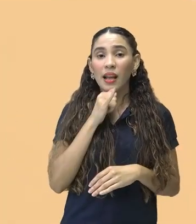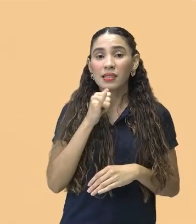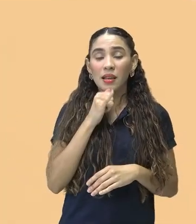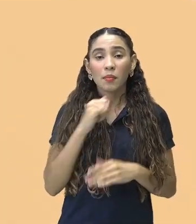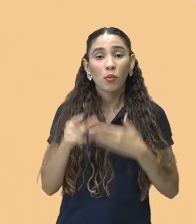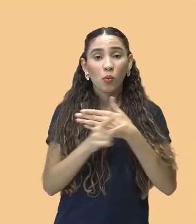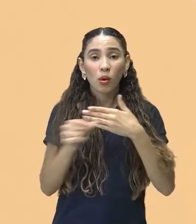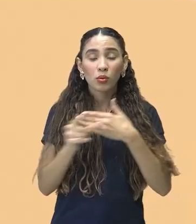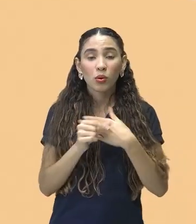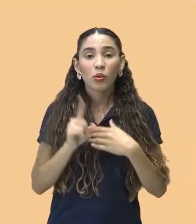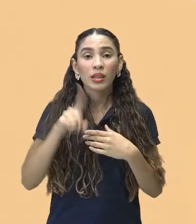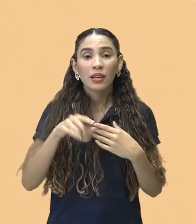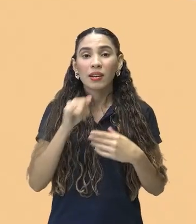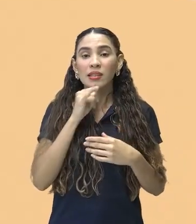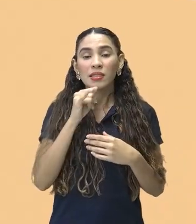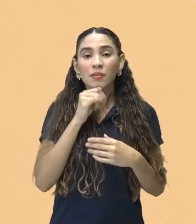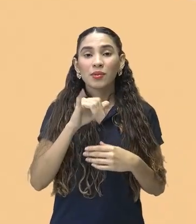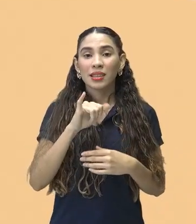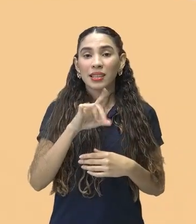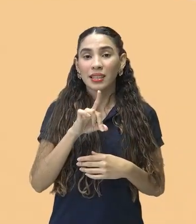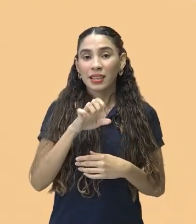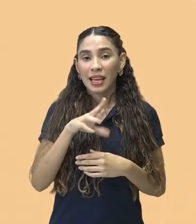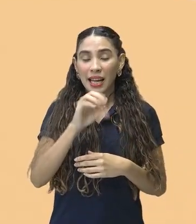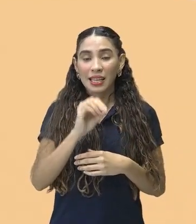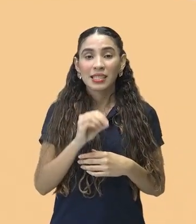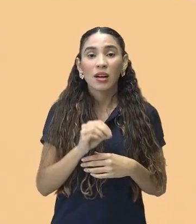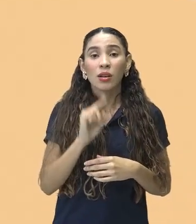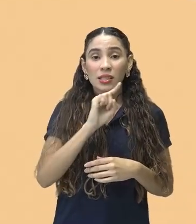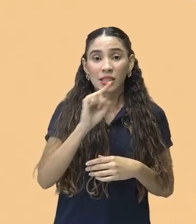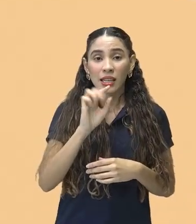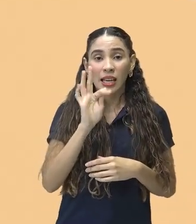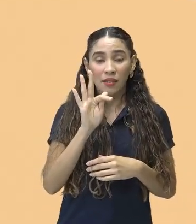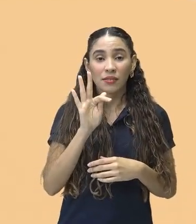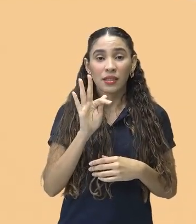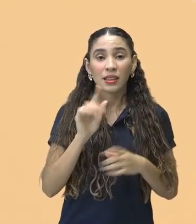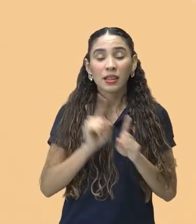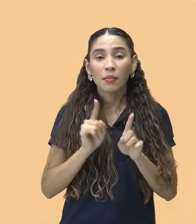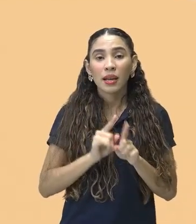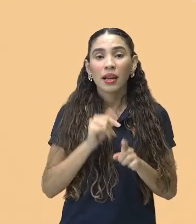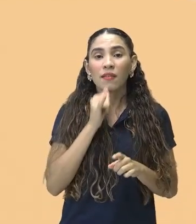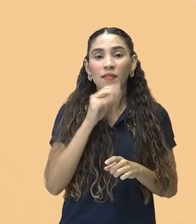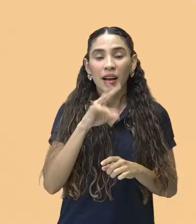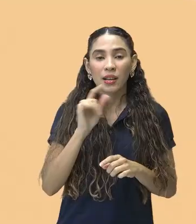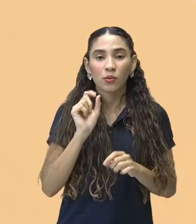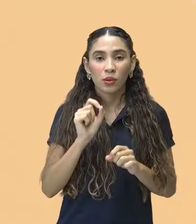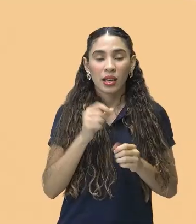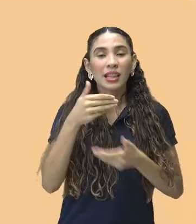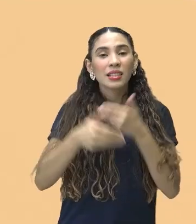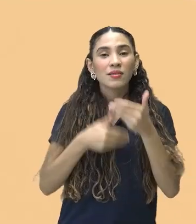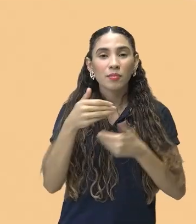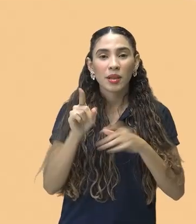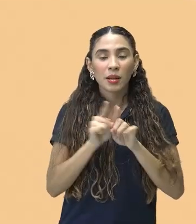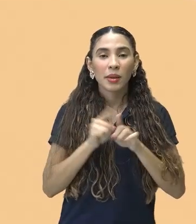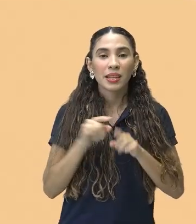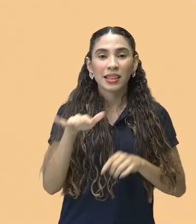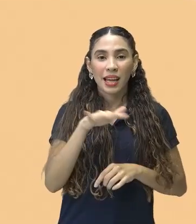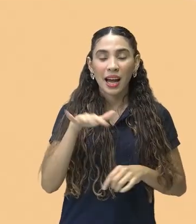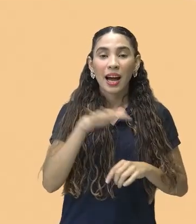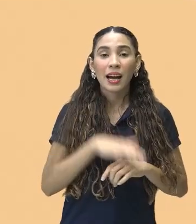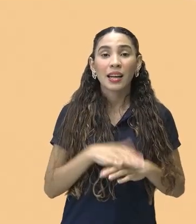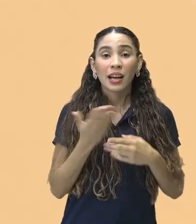esse autor, esta idealização da Zona Franca, claro, traria desenvolvimento para a